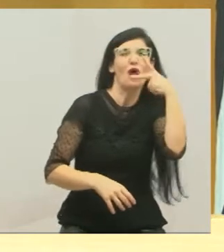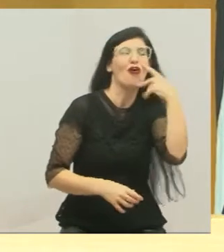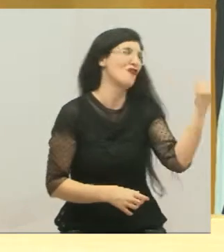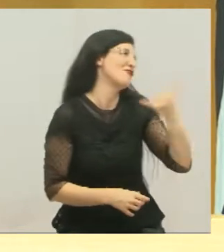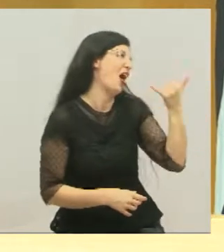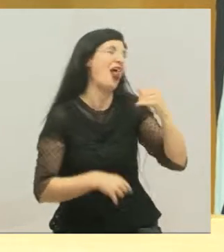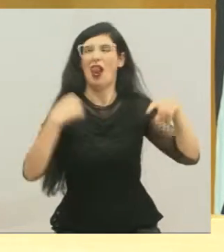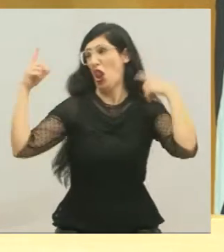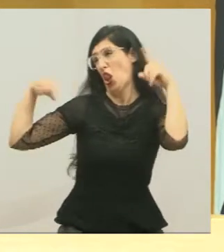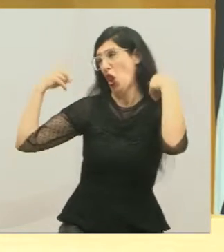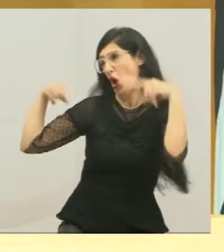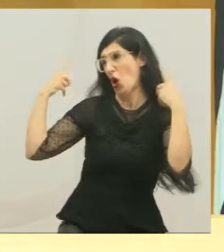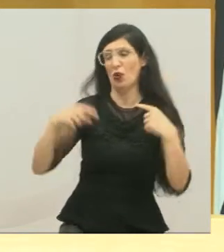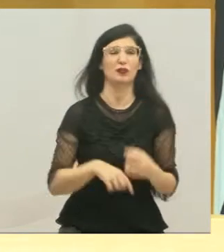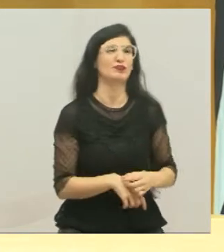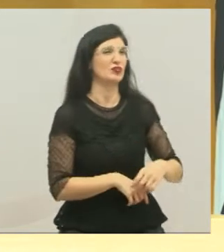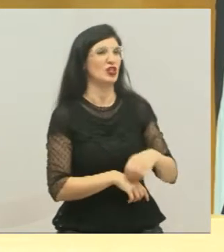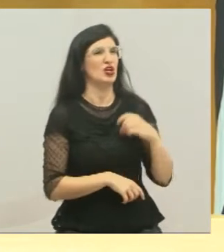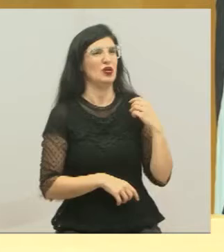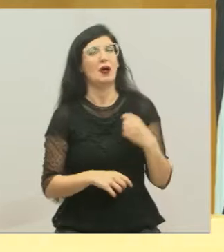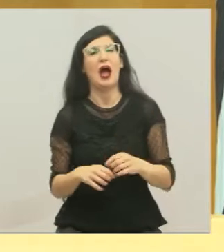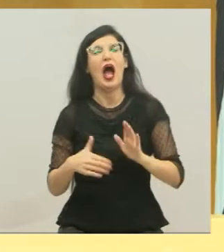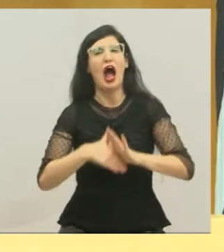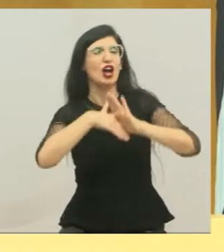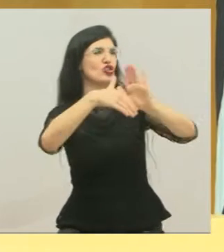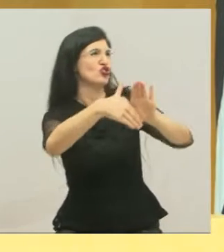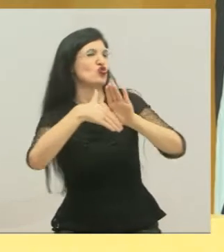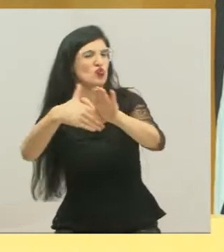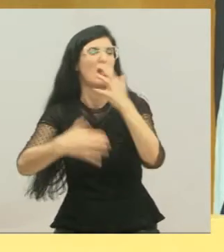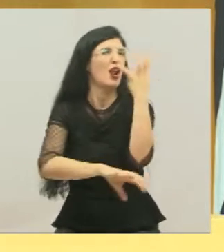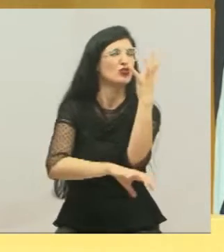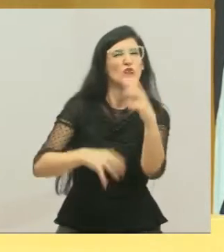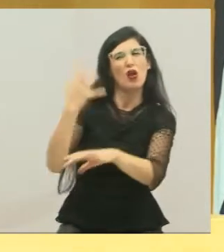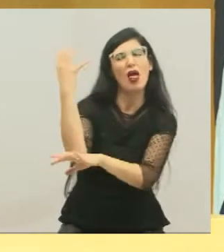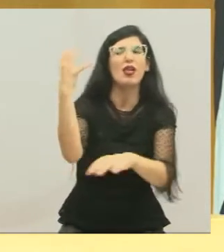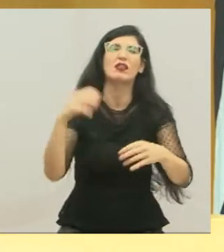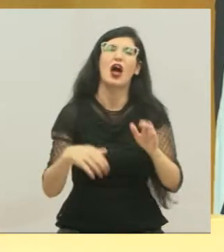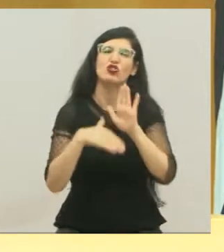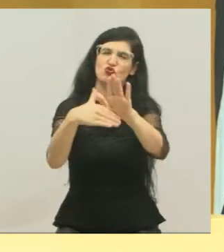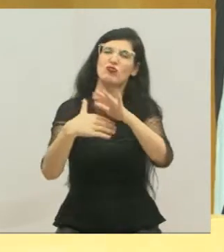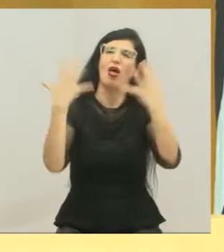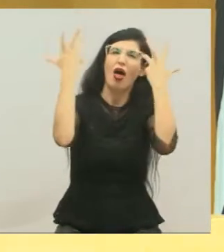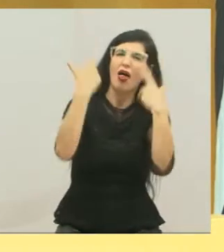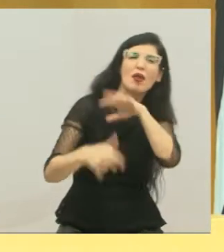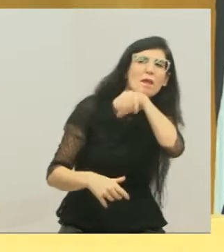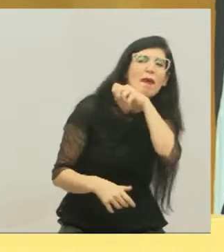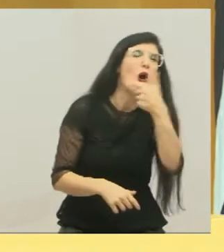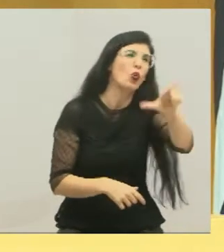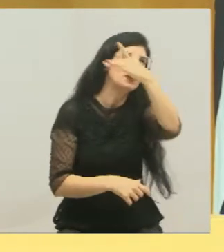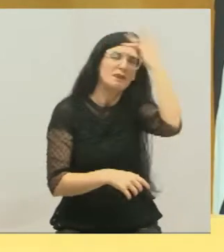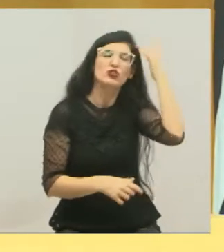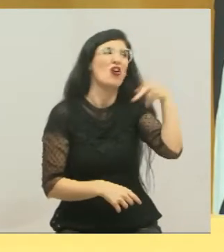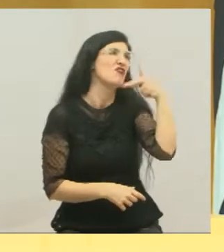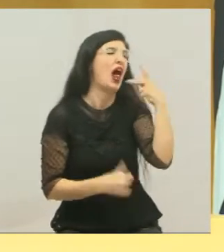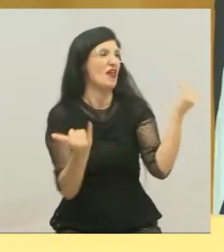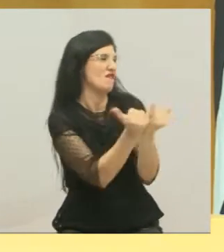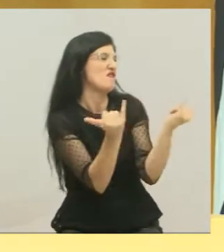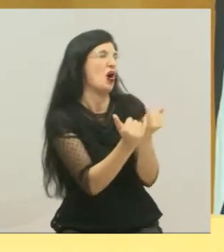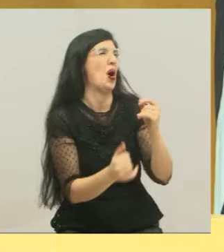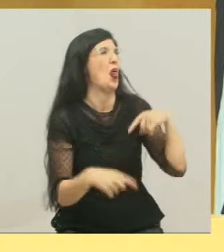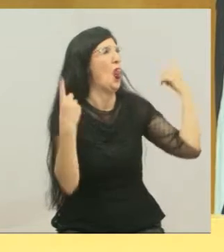avental e são sempre considerados um pouco Fora do Eixo e nós somos mesmo graças a Deus porque o que resultado esse mundo